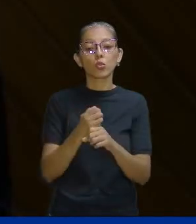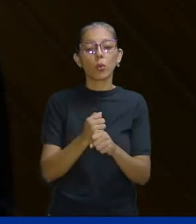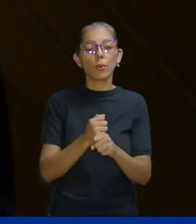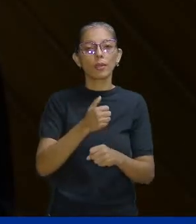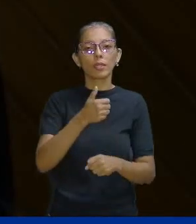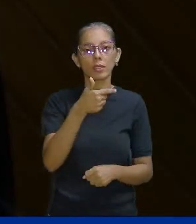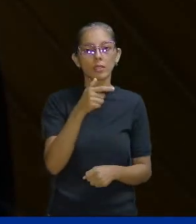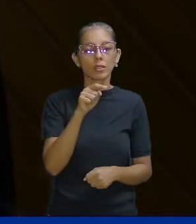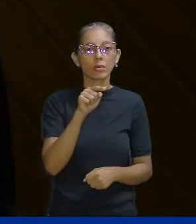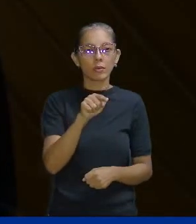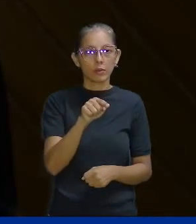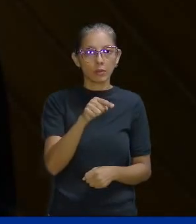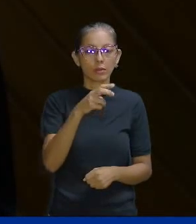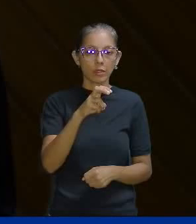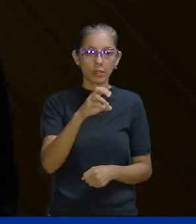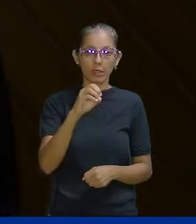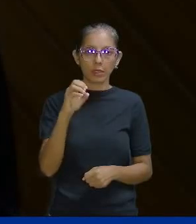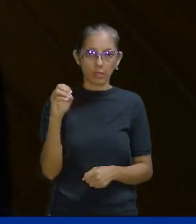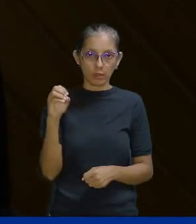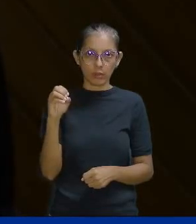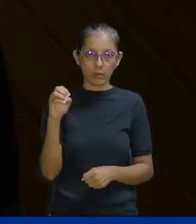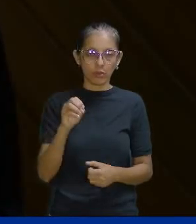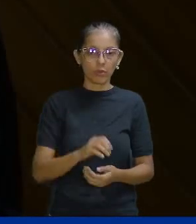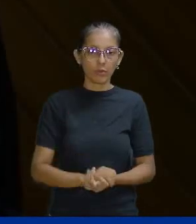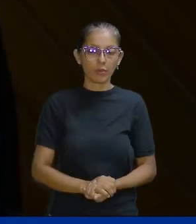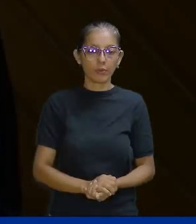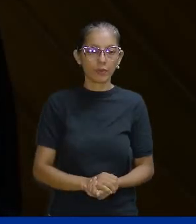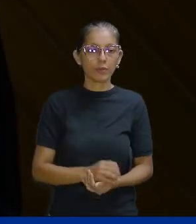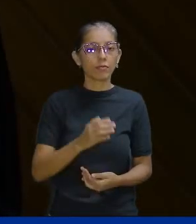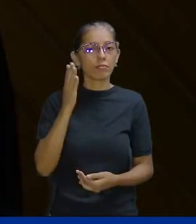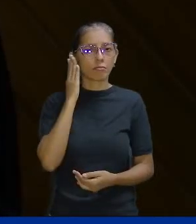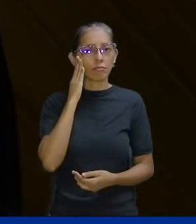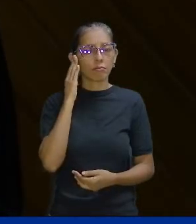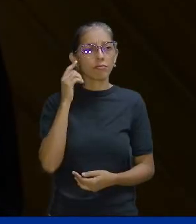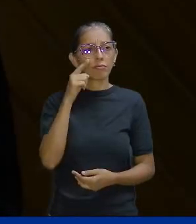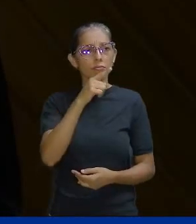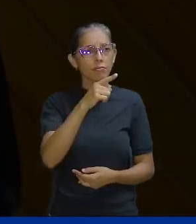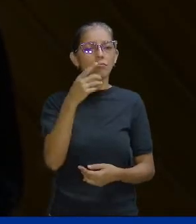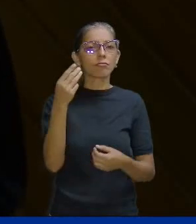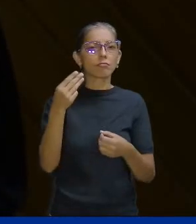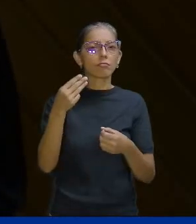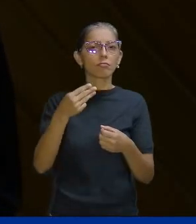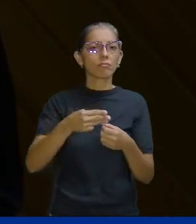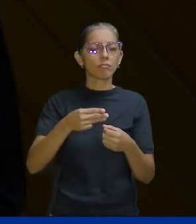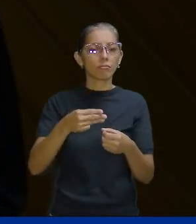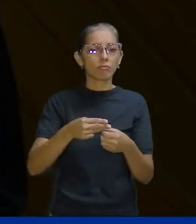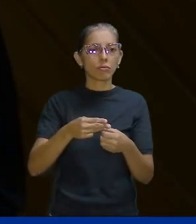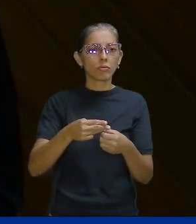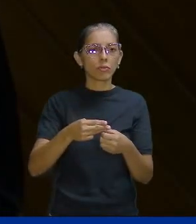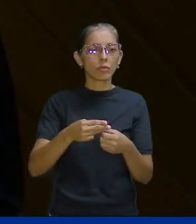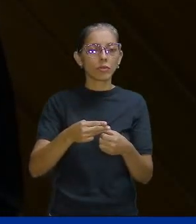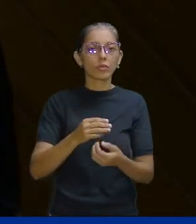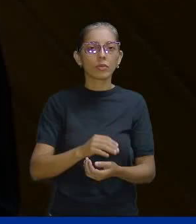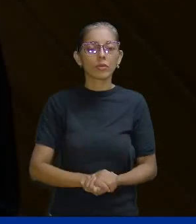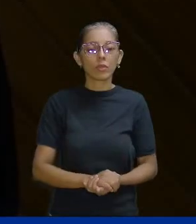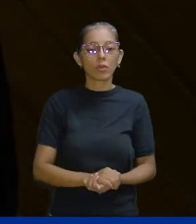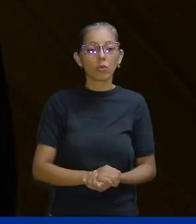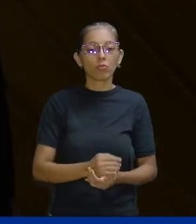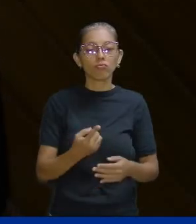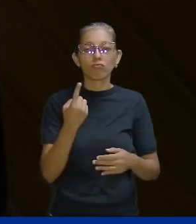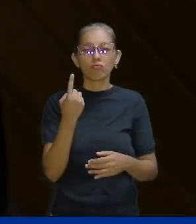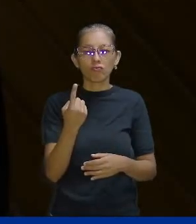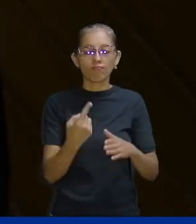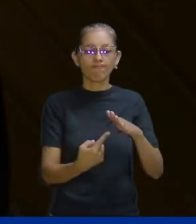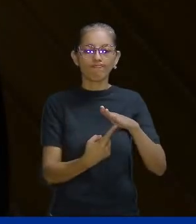202.500, sabendo que naquele município existe um único posto de combustível, onde o gasto com a compra de 1 litro de